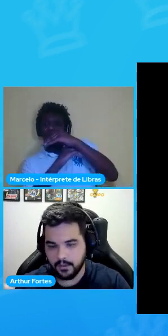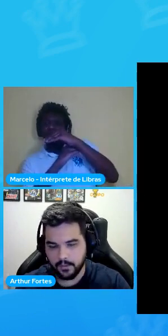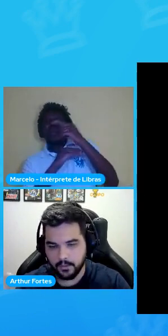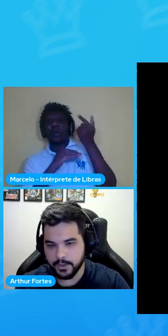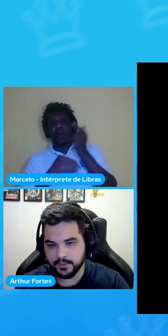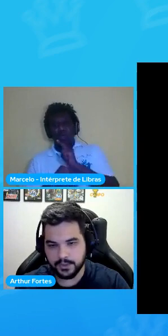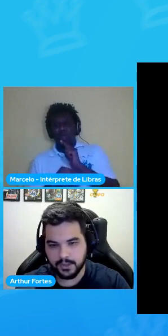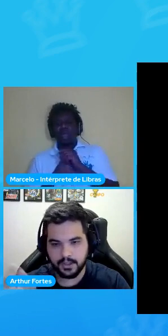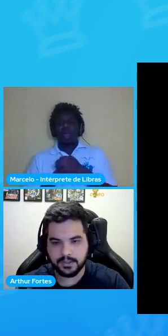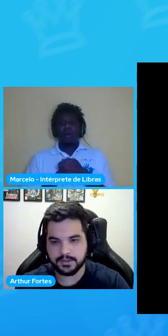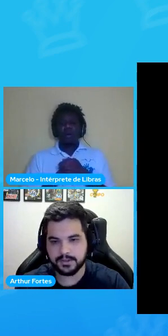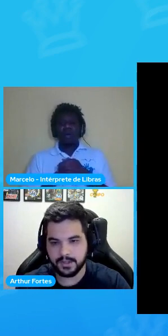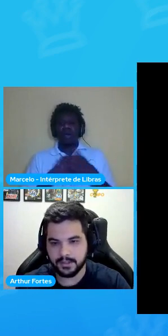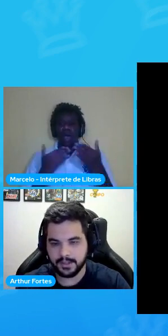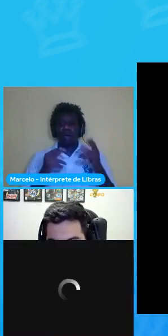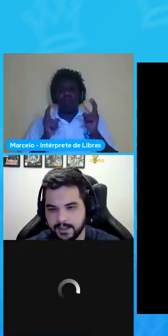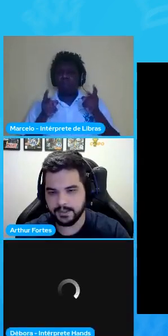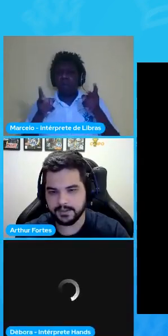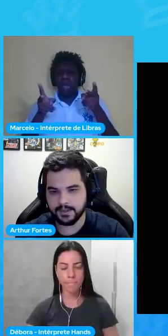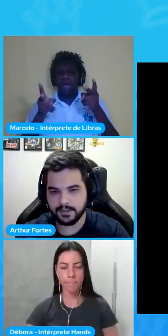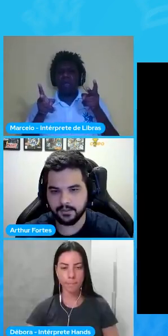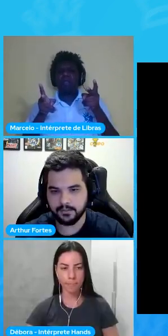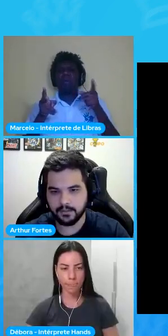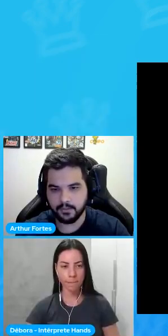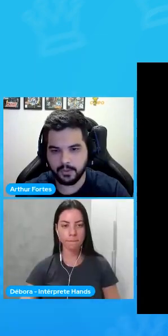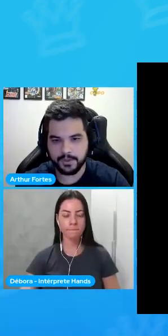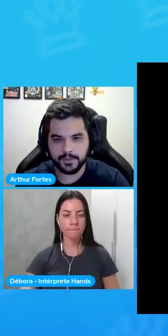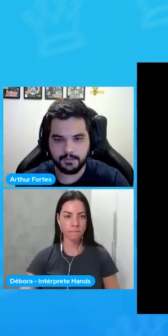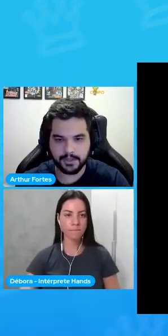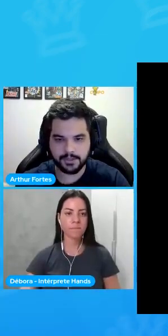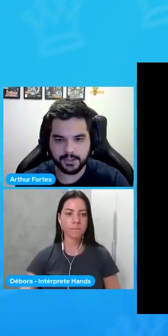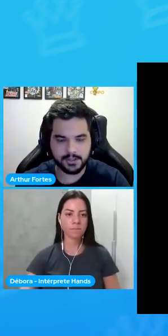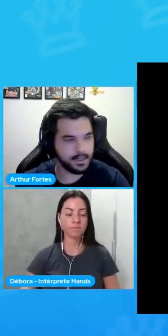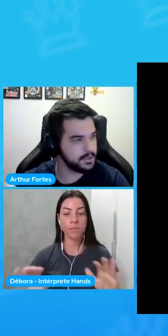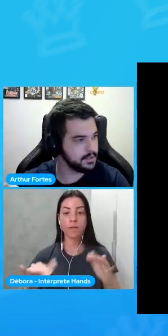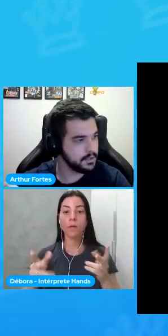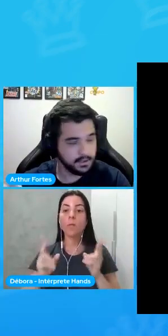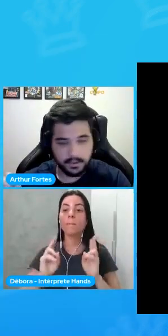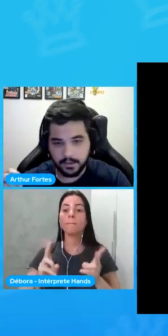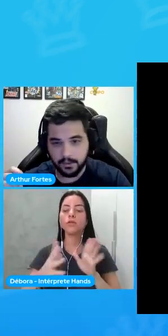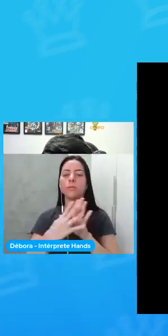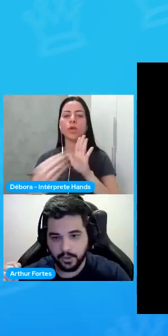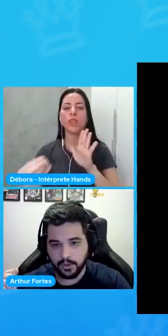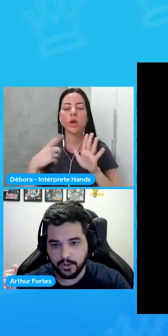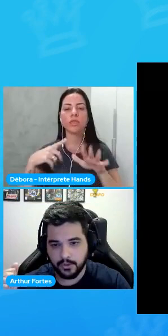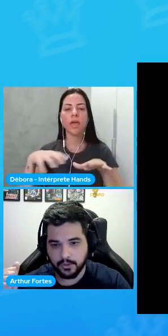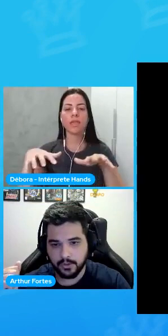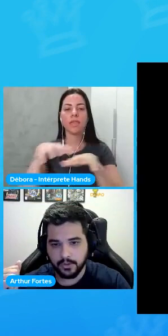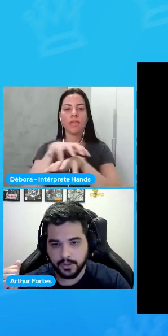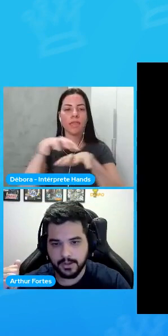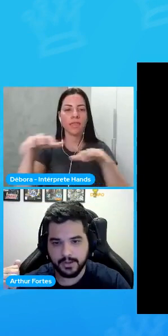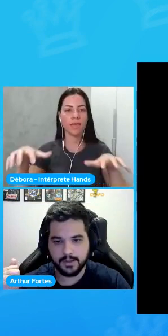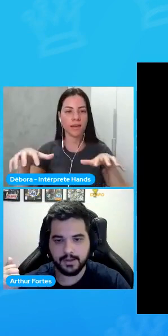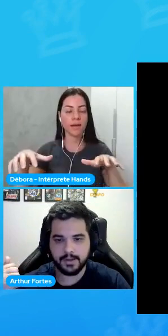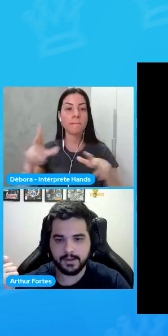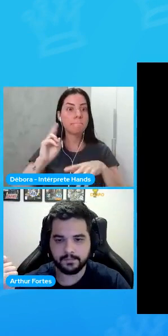que é o mesmo modelo ele tem três saídas então com a mesma imagem de entrada eu coloco